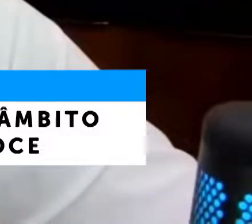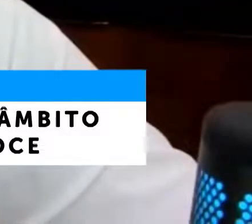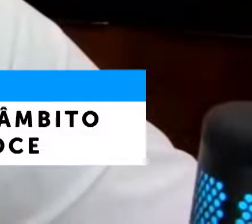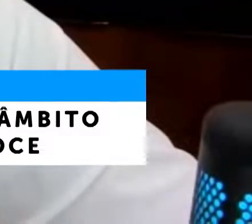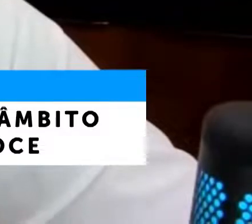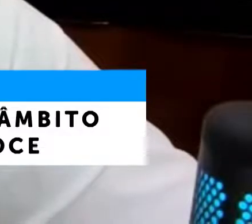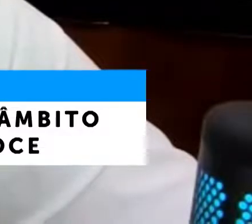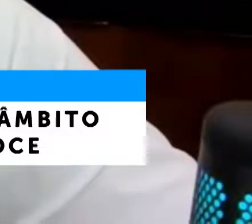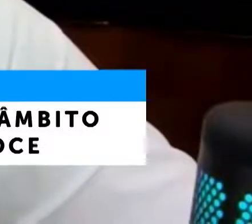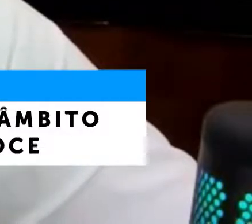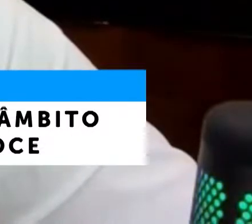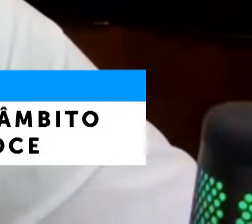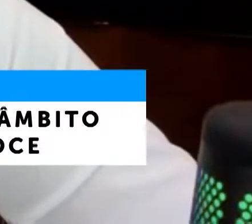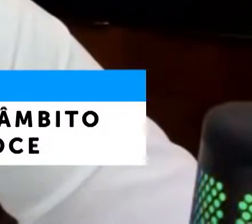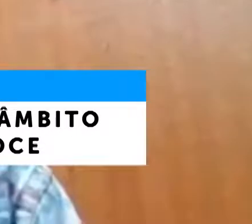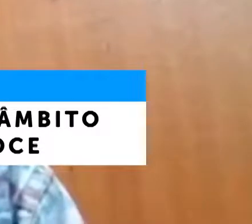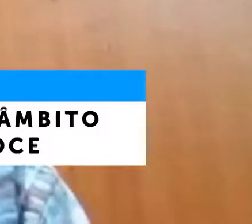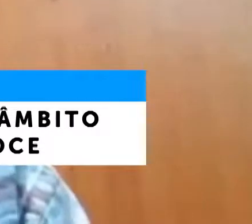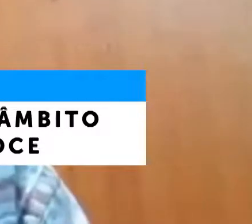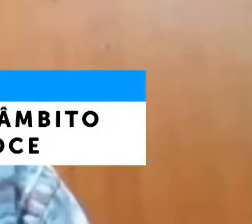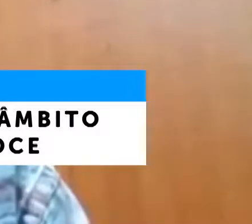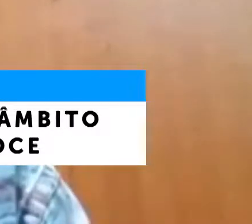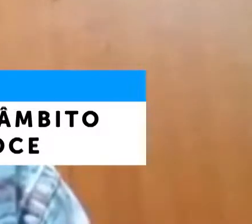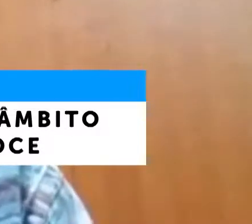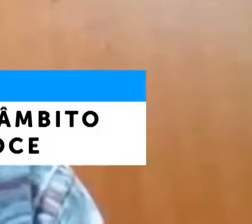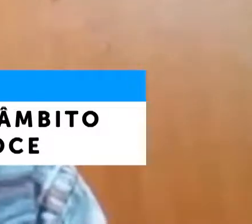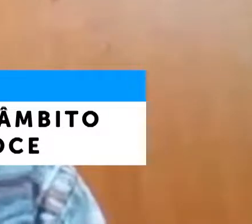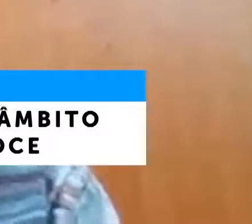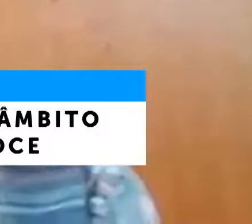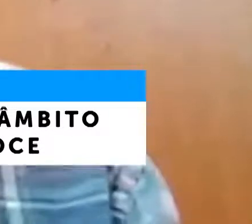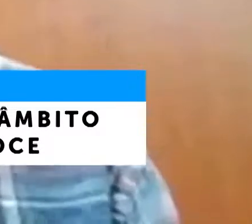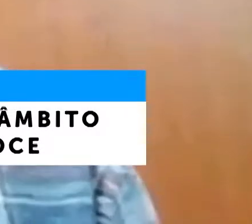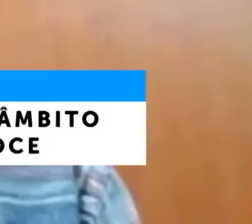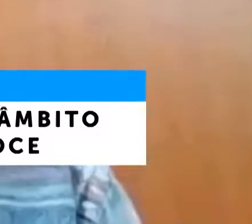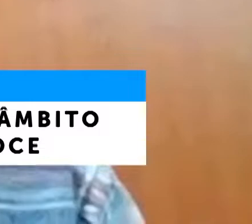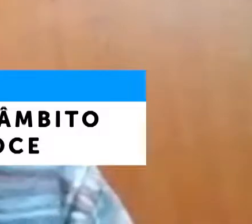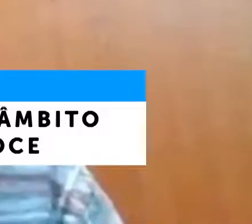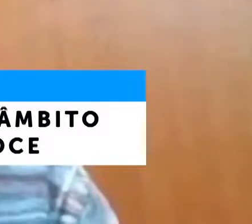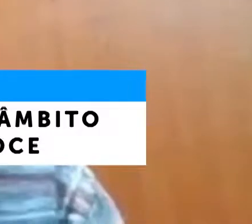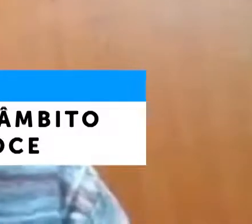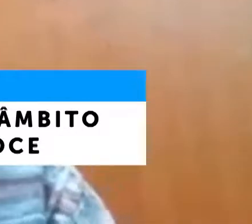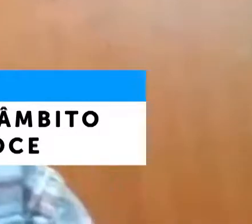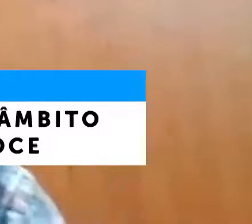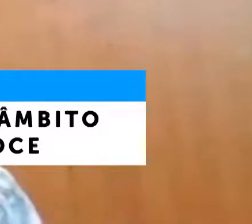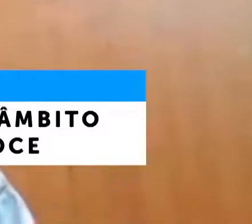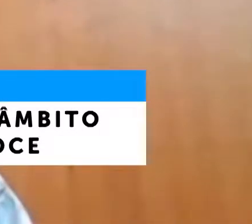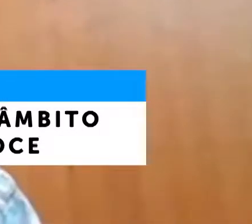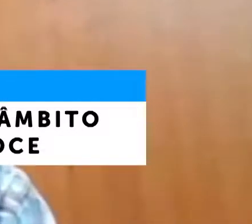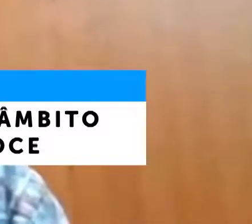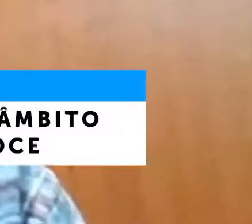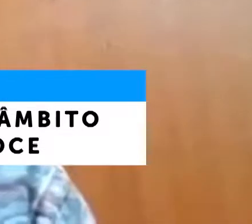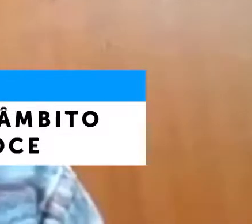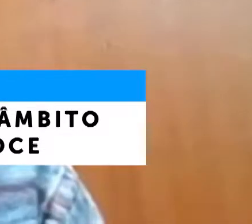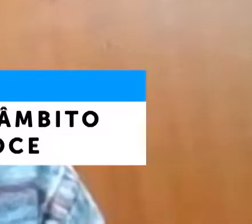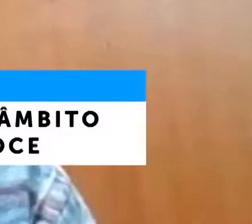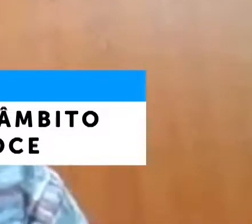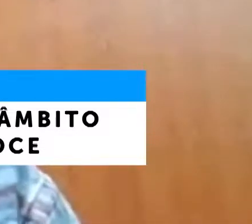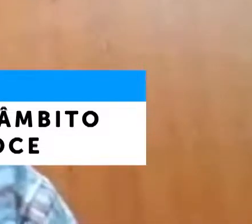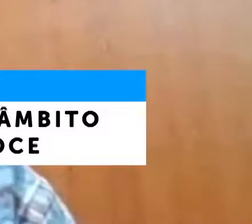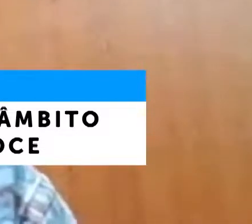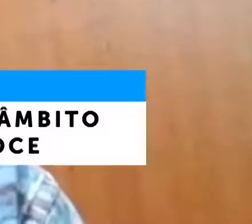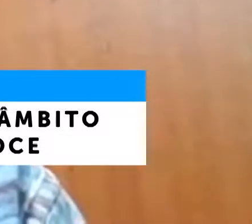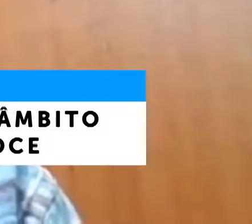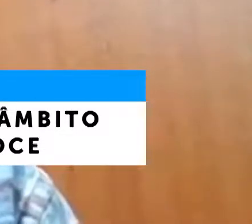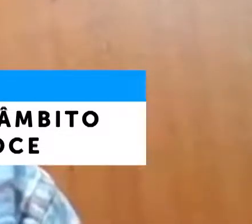para levar ideologia dentro de escola. Já quero adiantar, meu voto, com todo respeito ao autor, é contrário